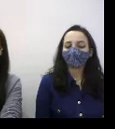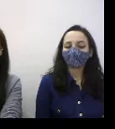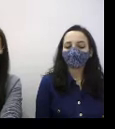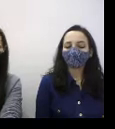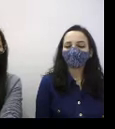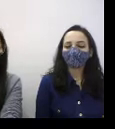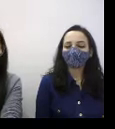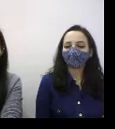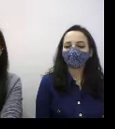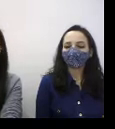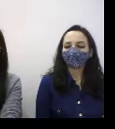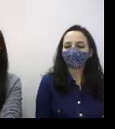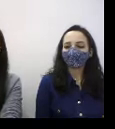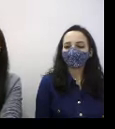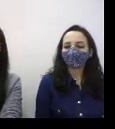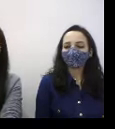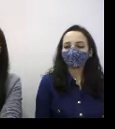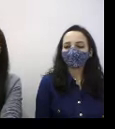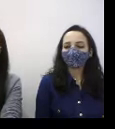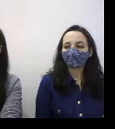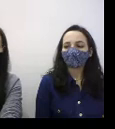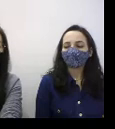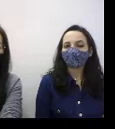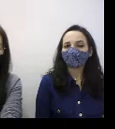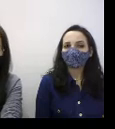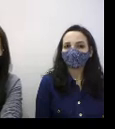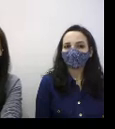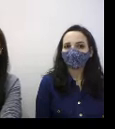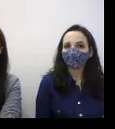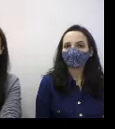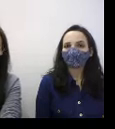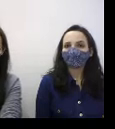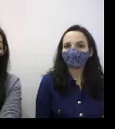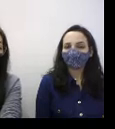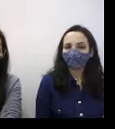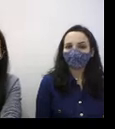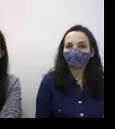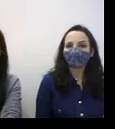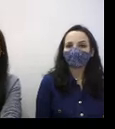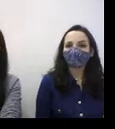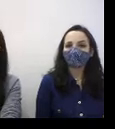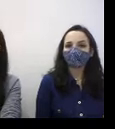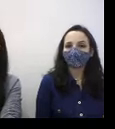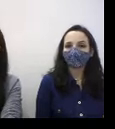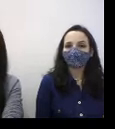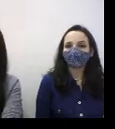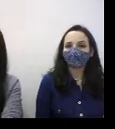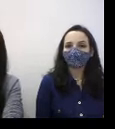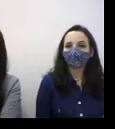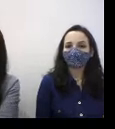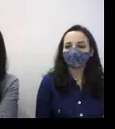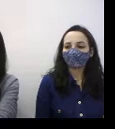paralisando, né? Então, a gente deve se perguntar, elas estão mais trazendo consequências positivas ou